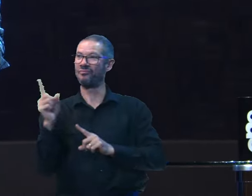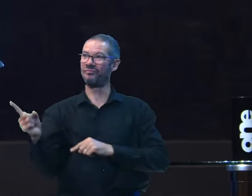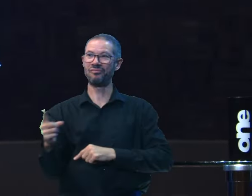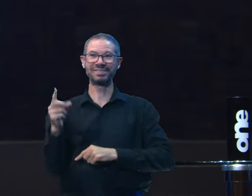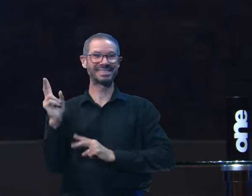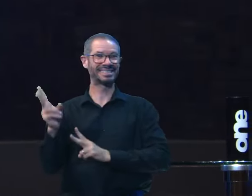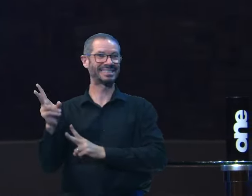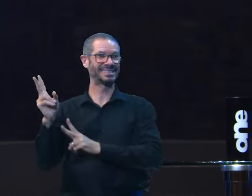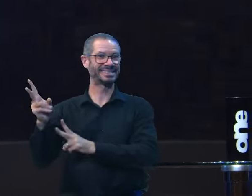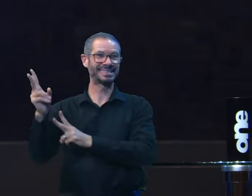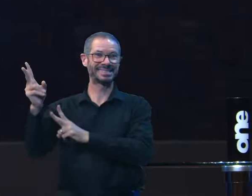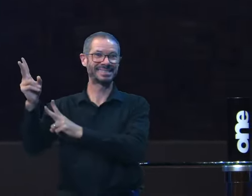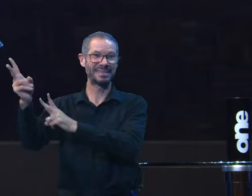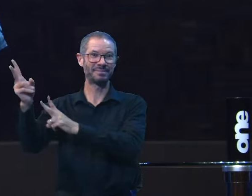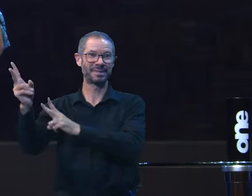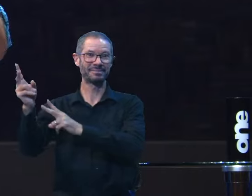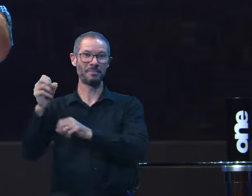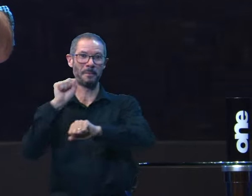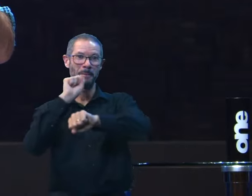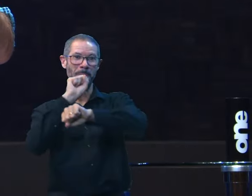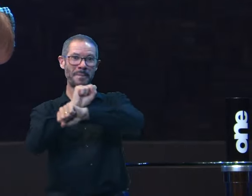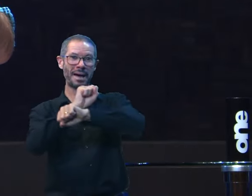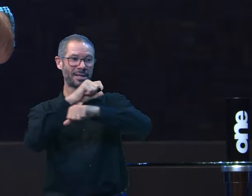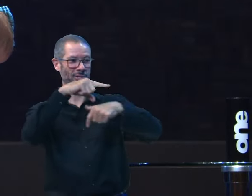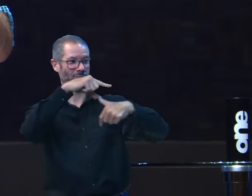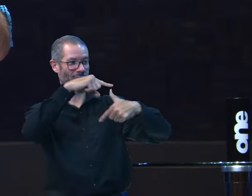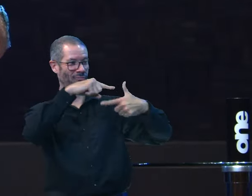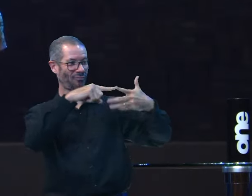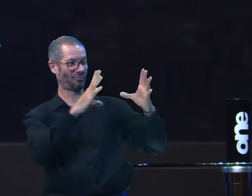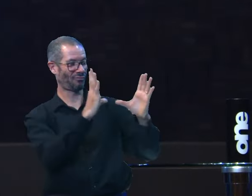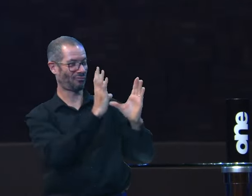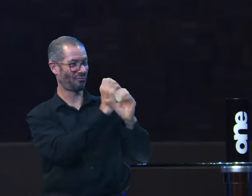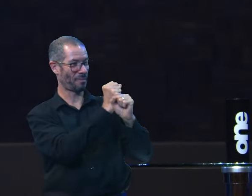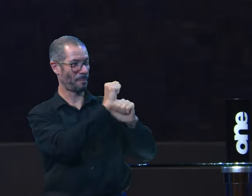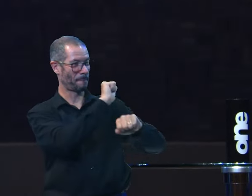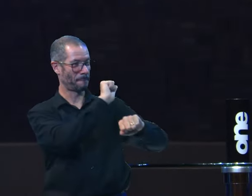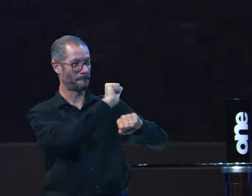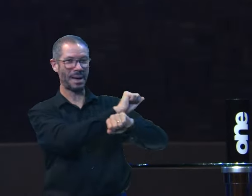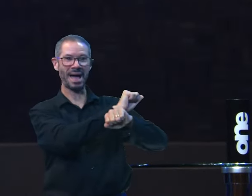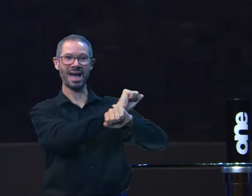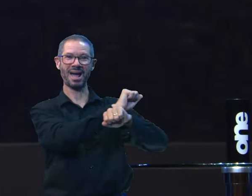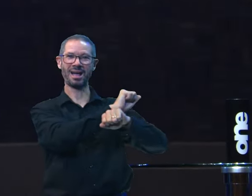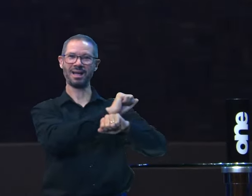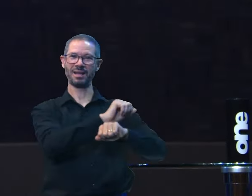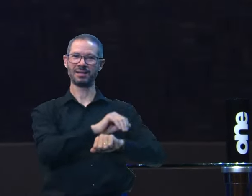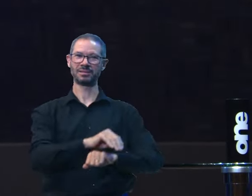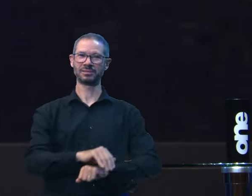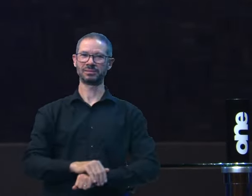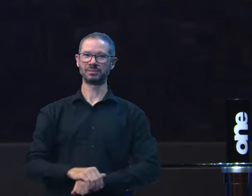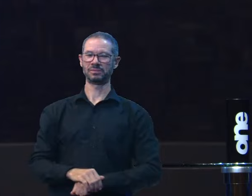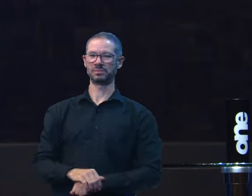perdoar, é para parar de contar. É para parar de anotar.